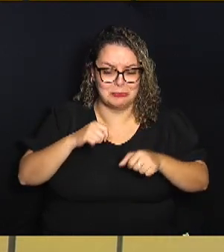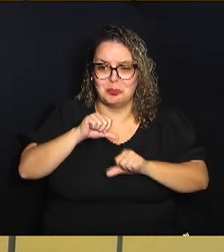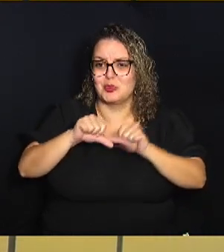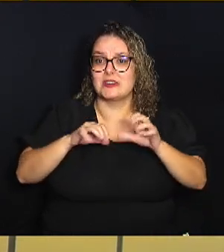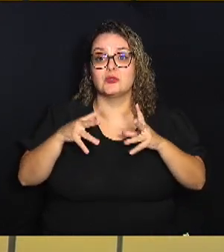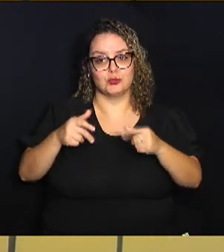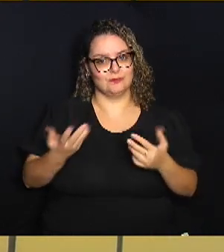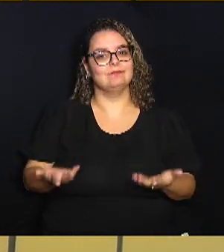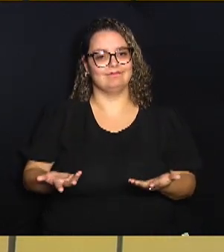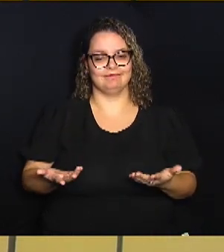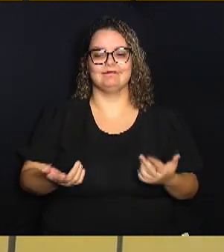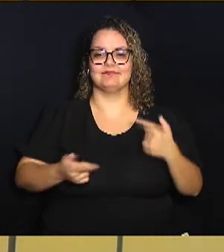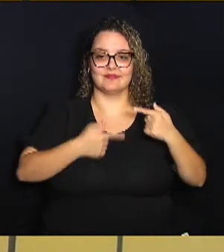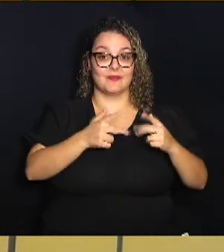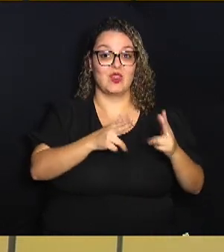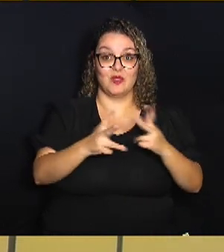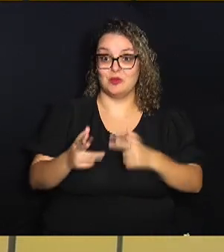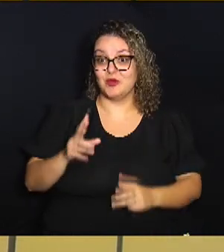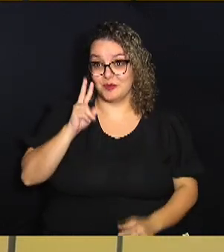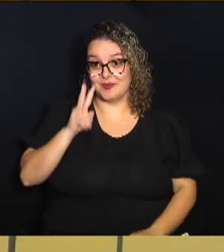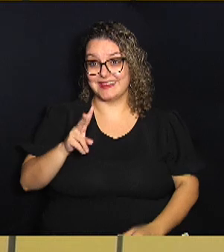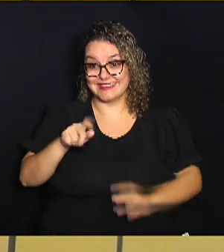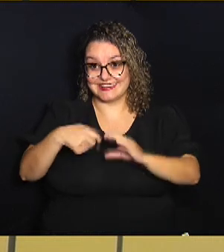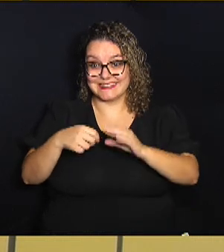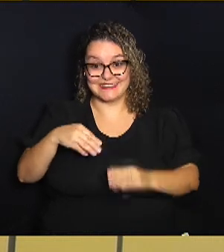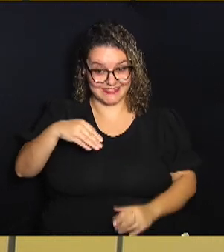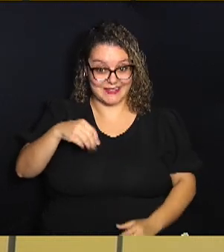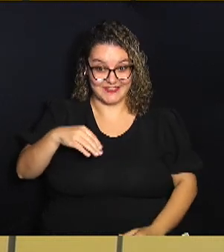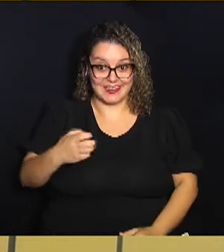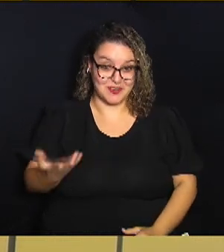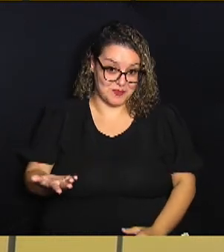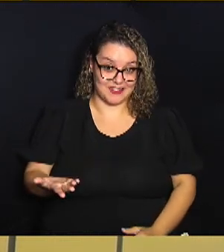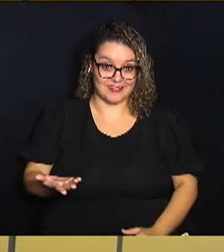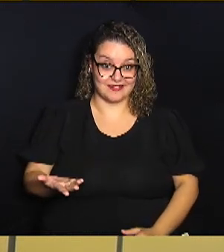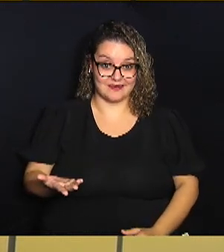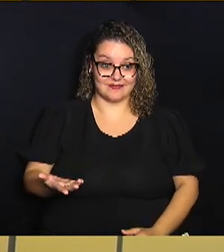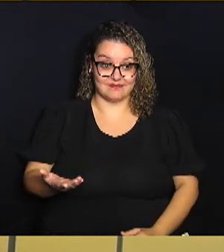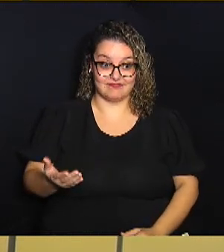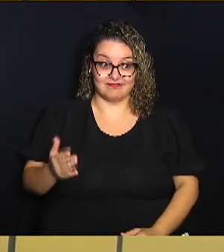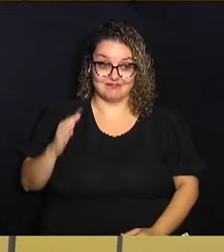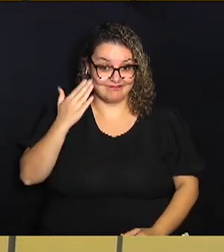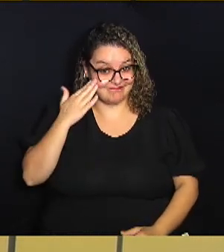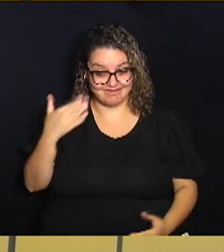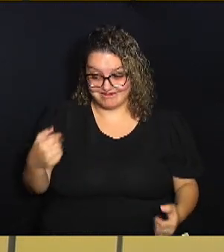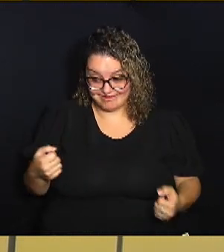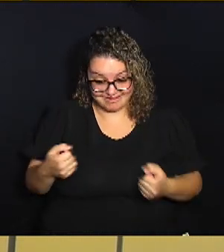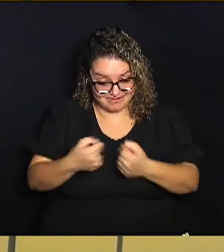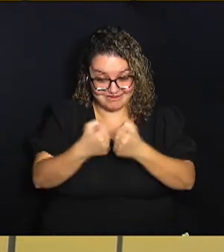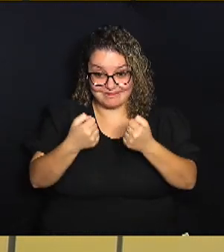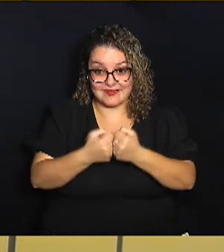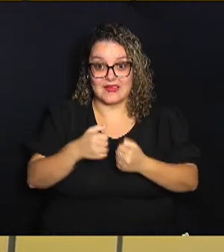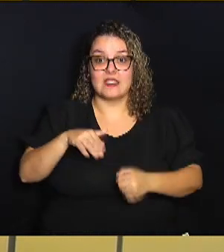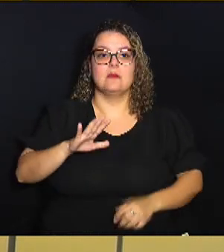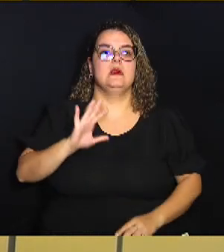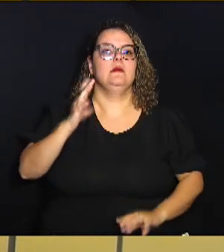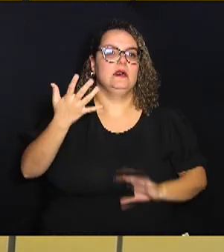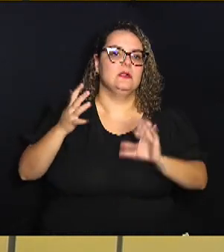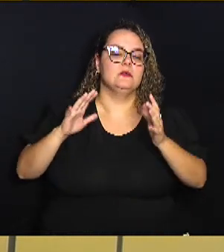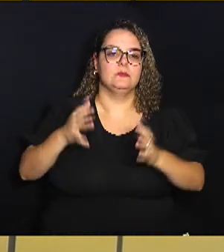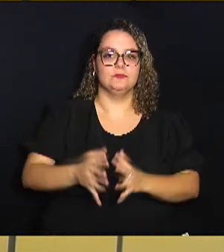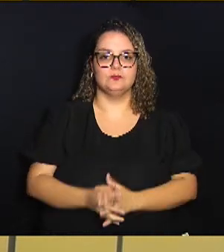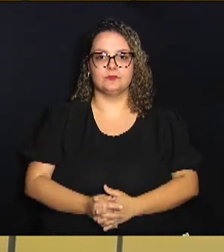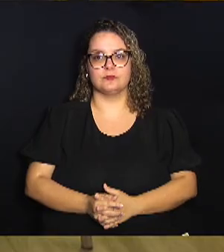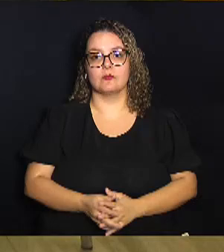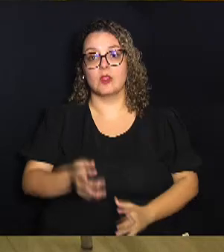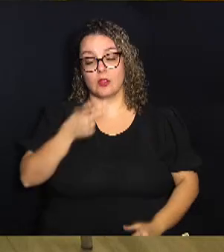Então tem pessoas da mesma geração, como a gente viu ali no vídeo meme, que não se entendem tão bem, porque cada vez mais isso vai acontecer. A gente falou